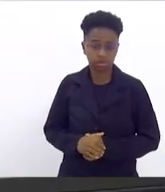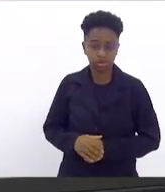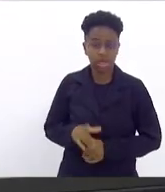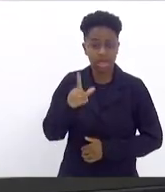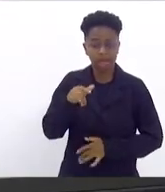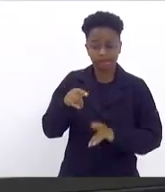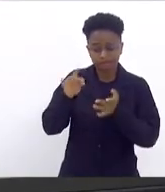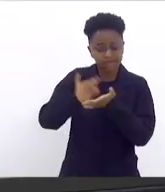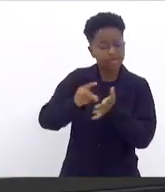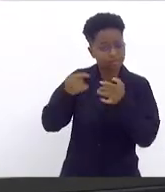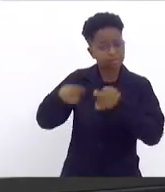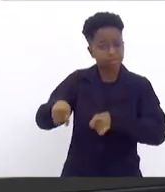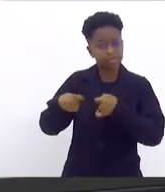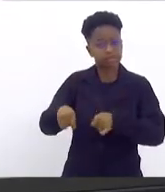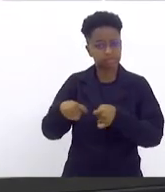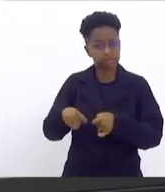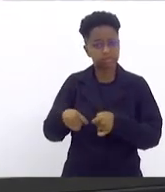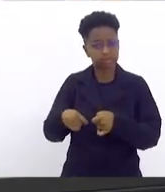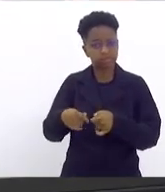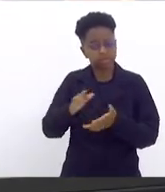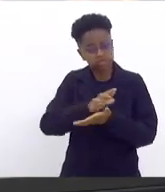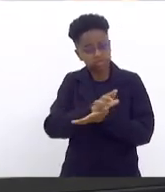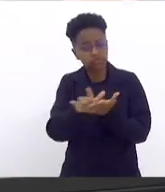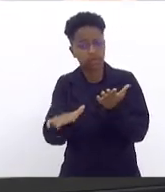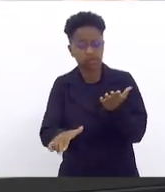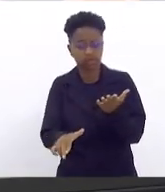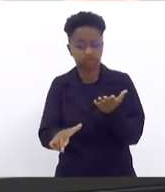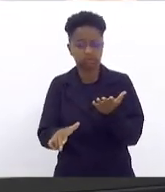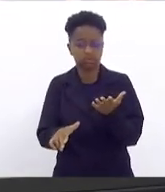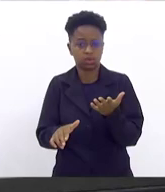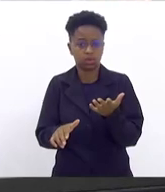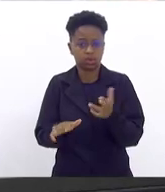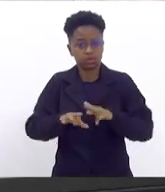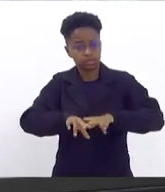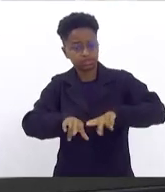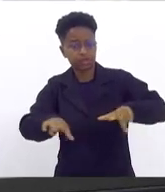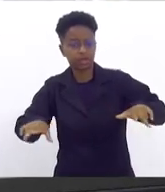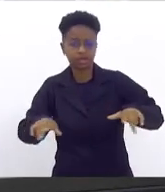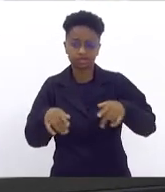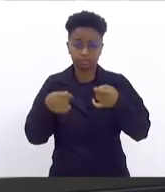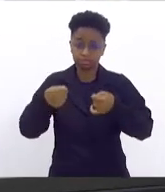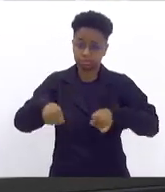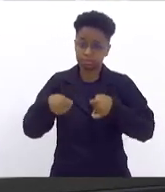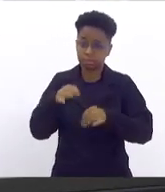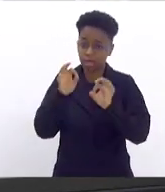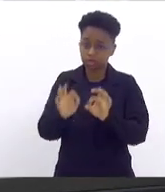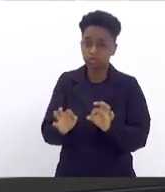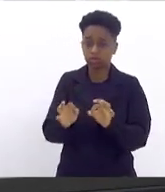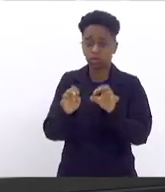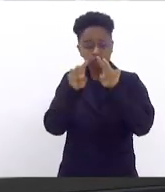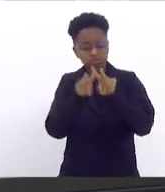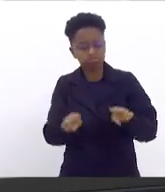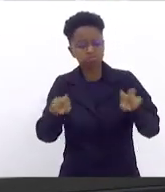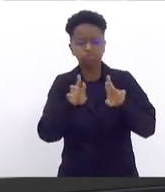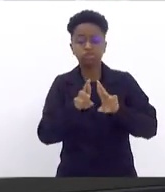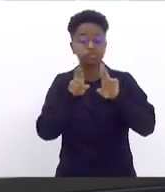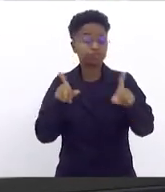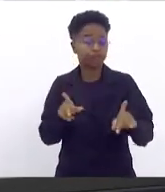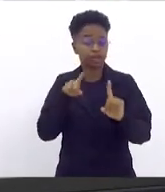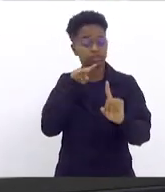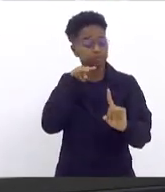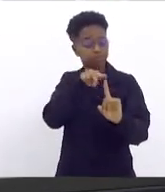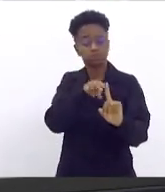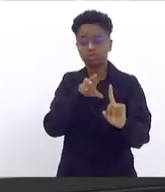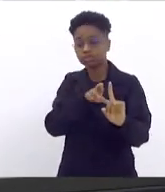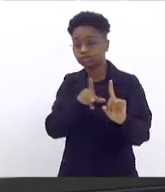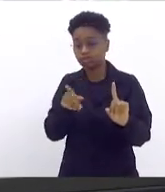absolutamente necessário, diverso, passou a ser necessário ter um olhar diferente para aqueles que são